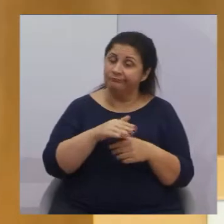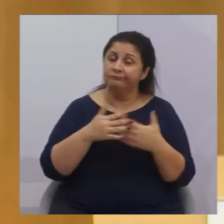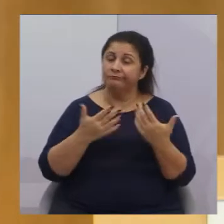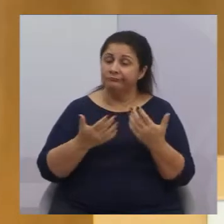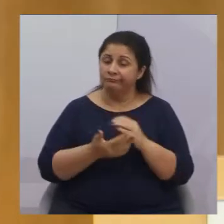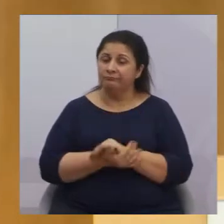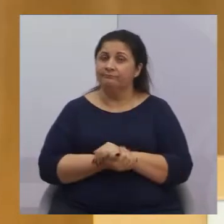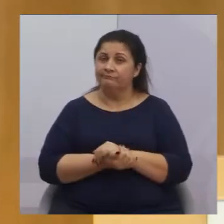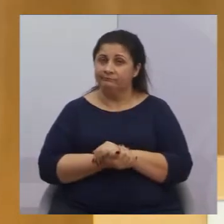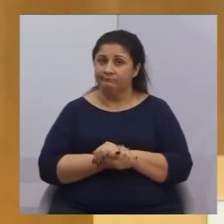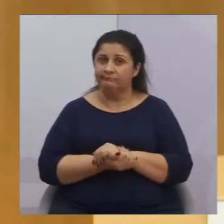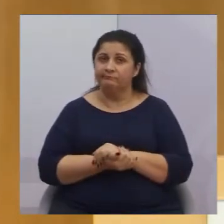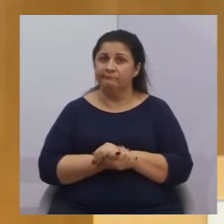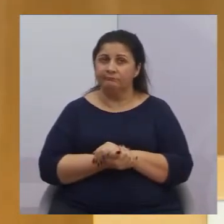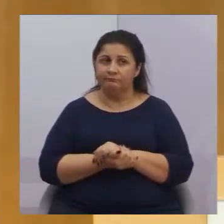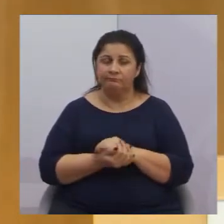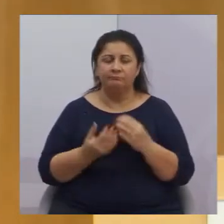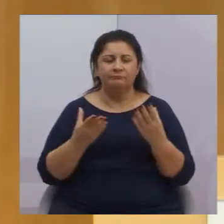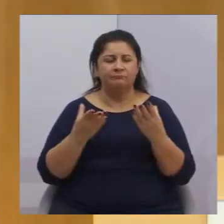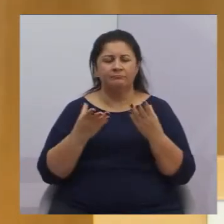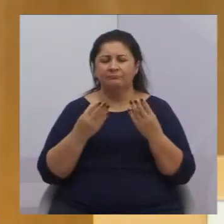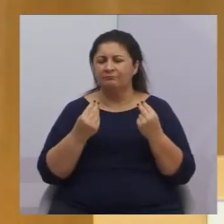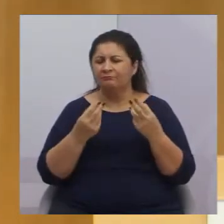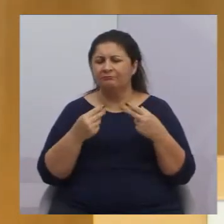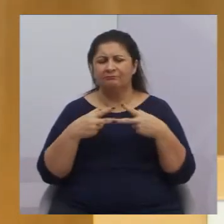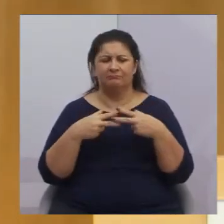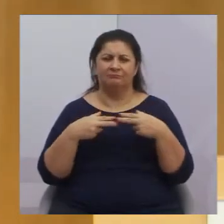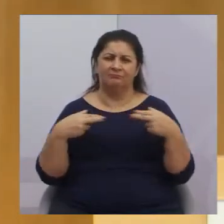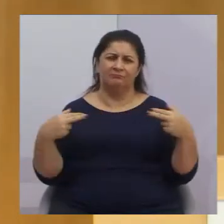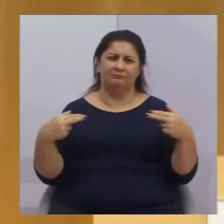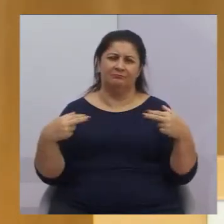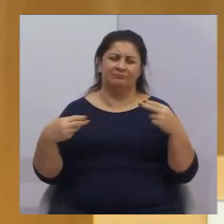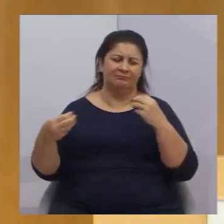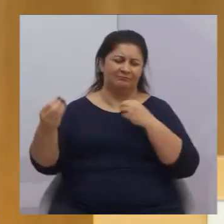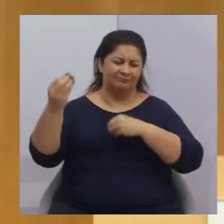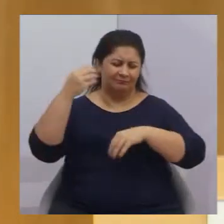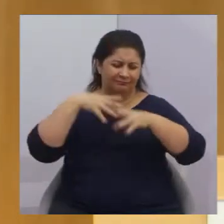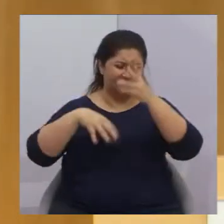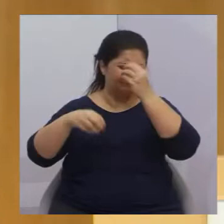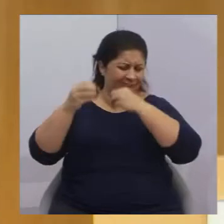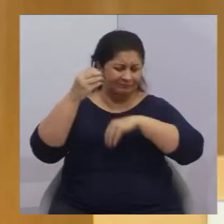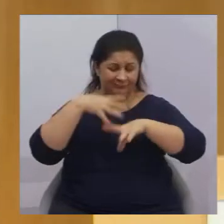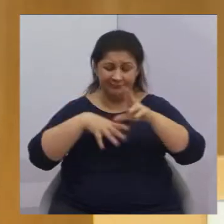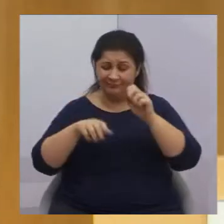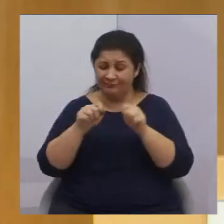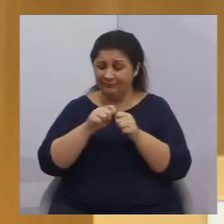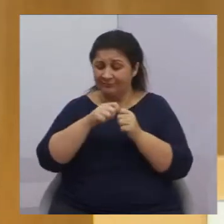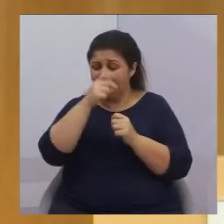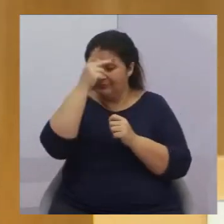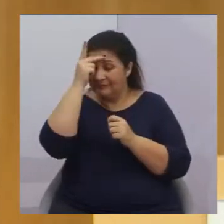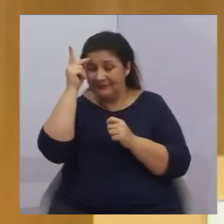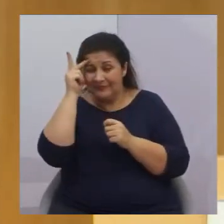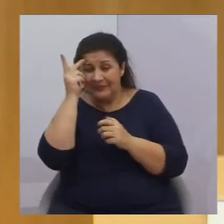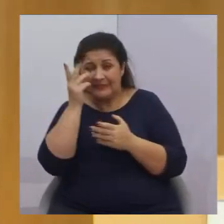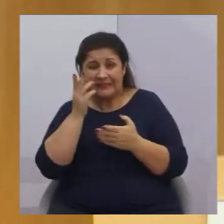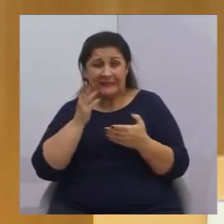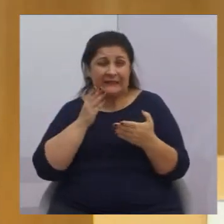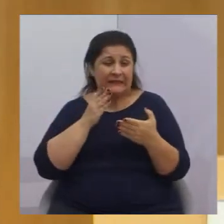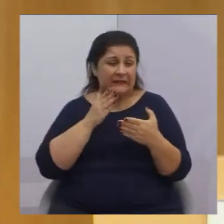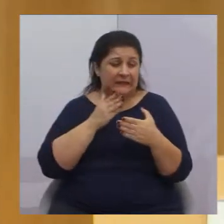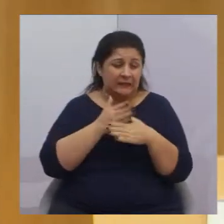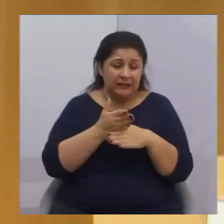caso, né? Então, assim, são muitas as questões que acabam fazendo com que essas pessoas entrem num nível